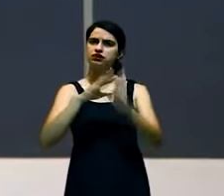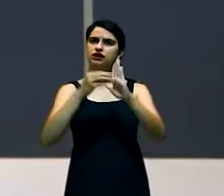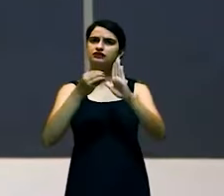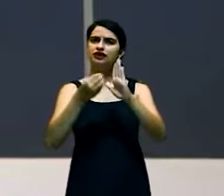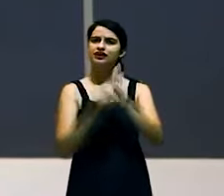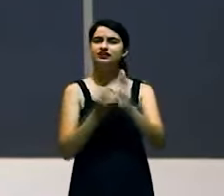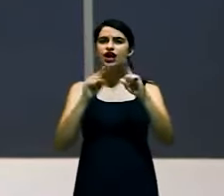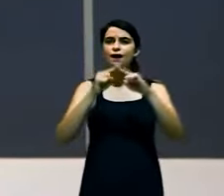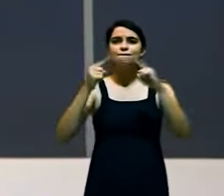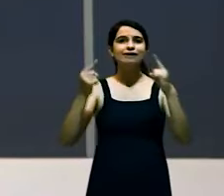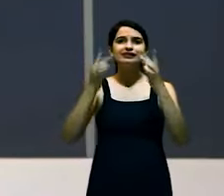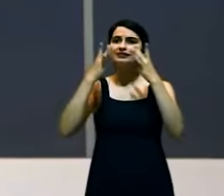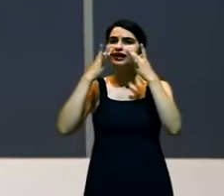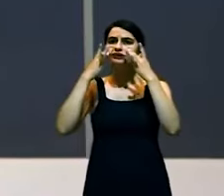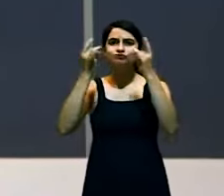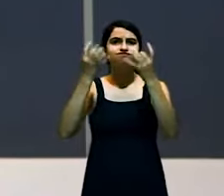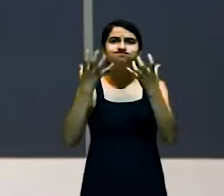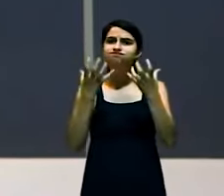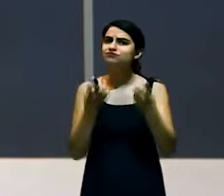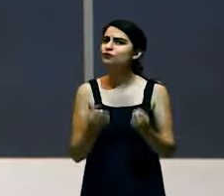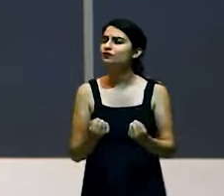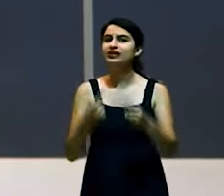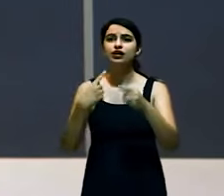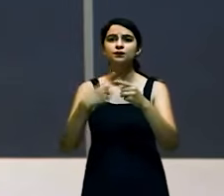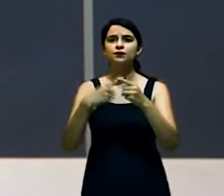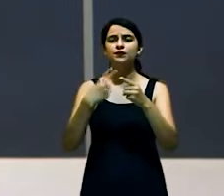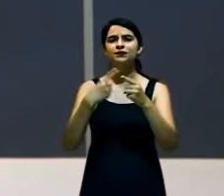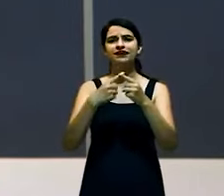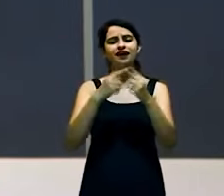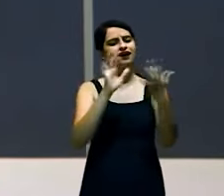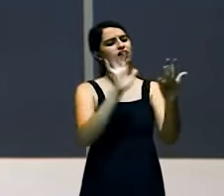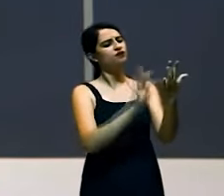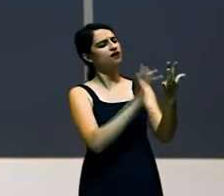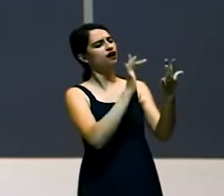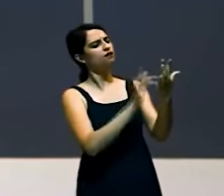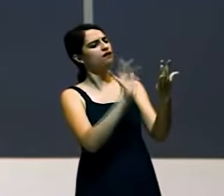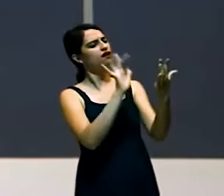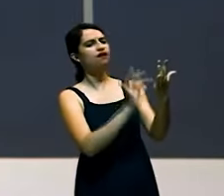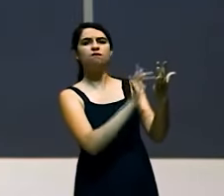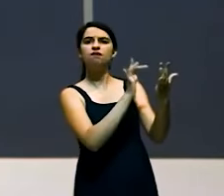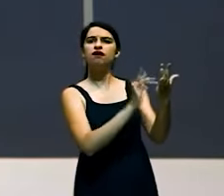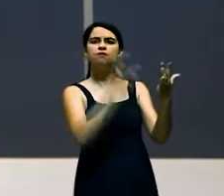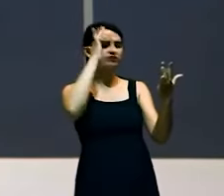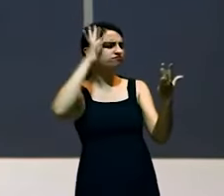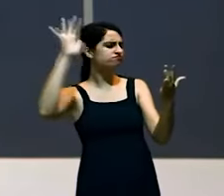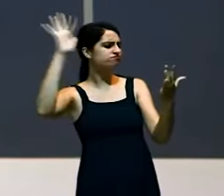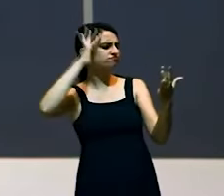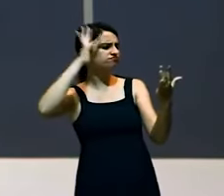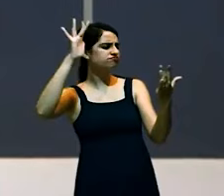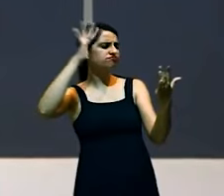do irmão, é por causa da irmã, você está vendo aquilo, você está vendo aquilo outro. Jesus está dizendo o seguinte: Marta, para.